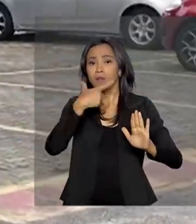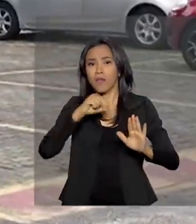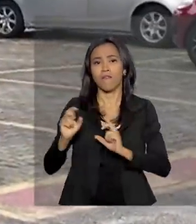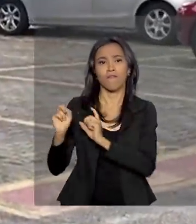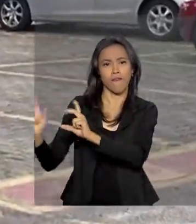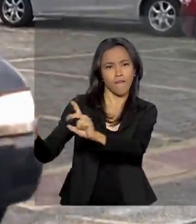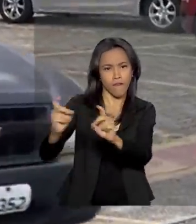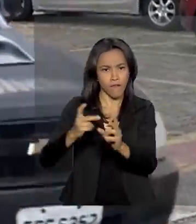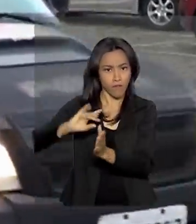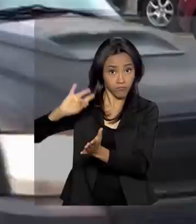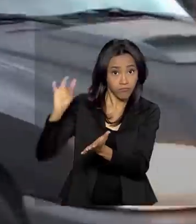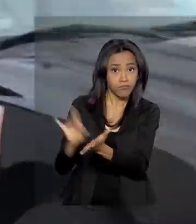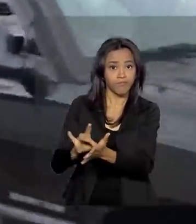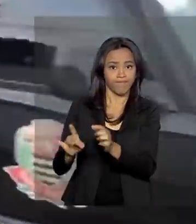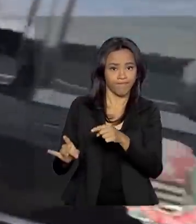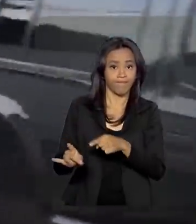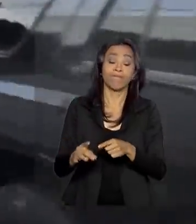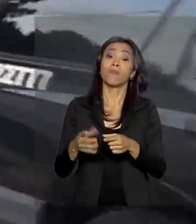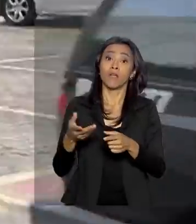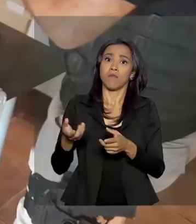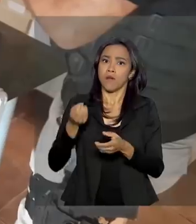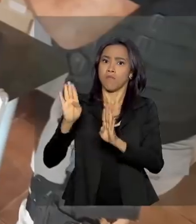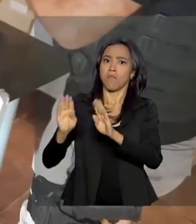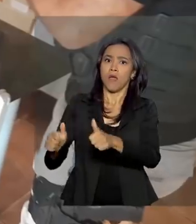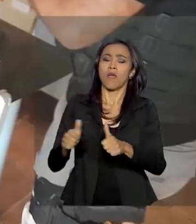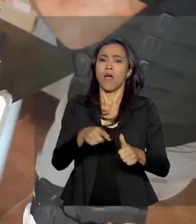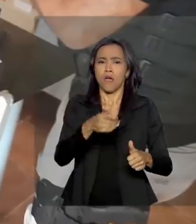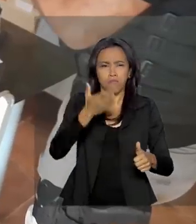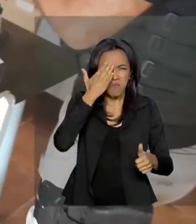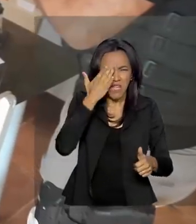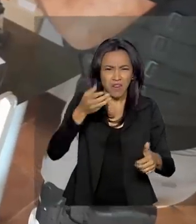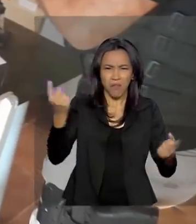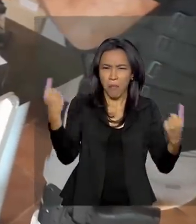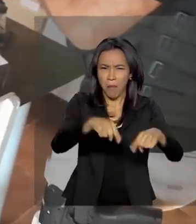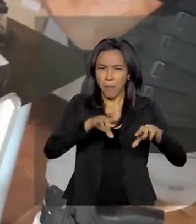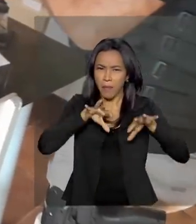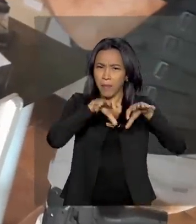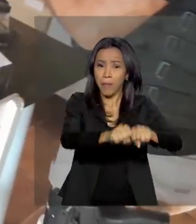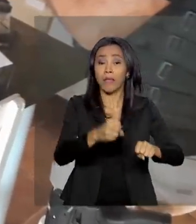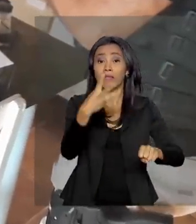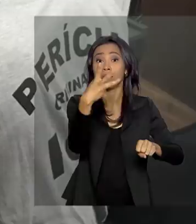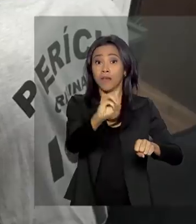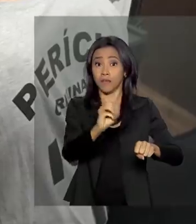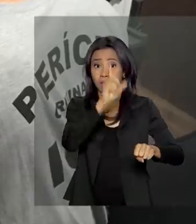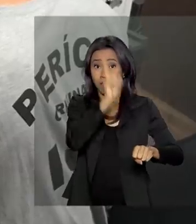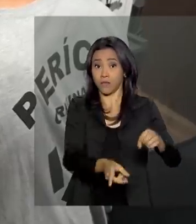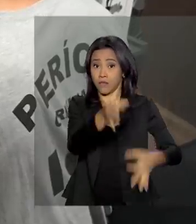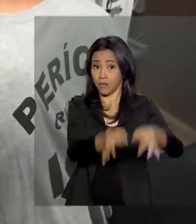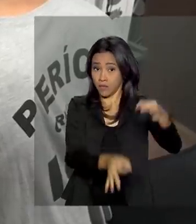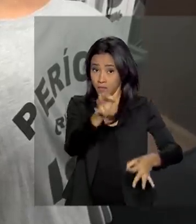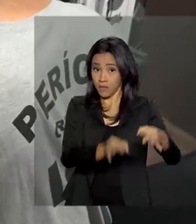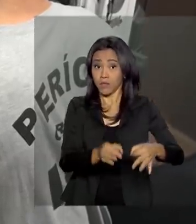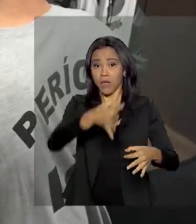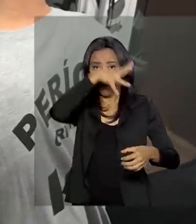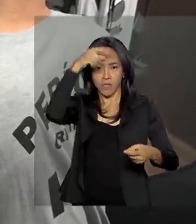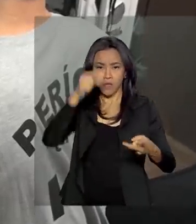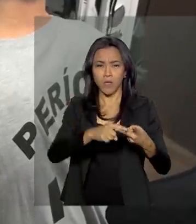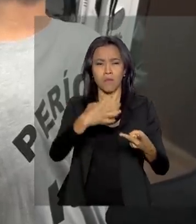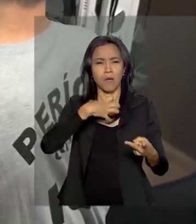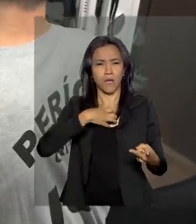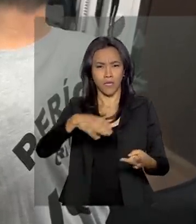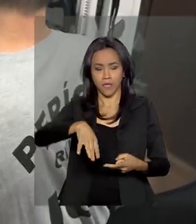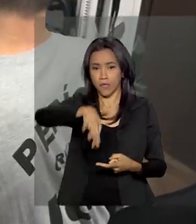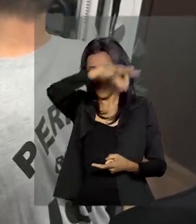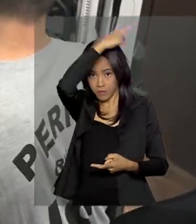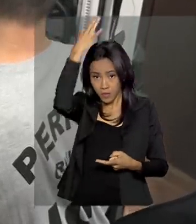com a participação das polícias civis estão sendo cumpridos 30 mandados de busca e apreensão no amazonas bahia espírito